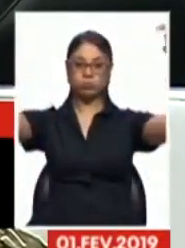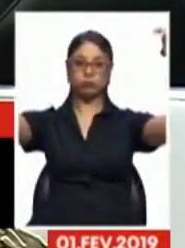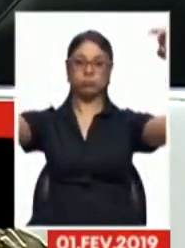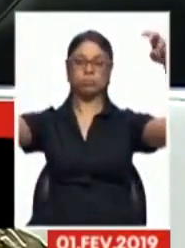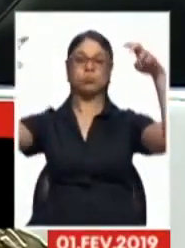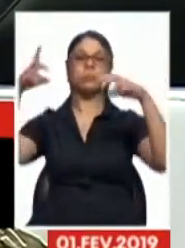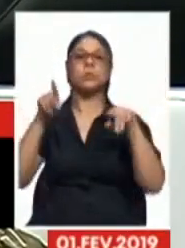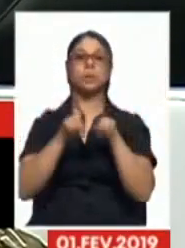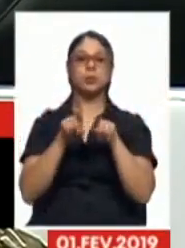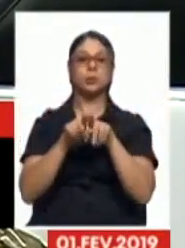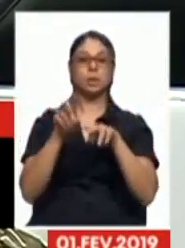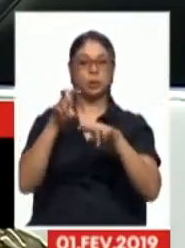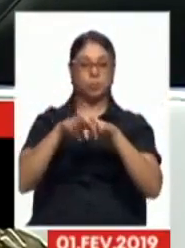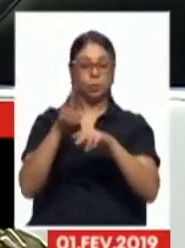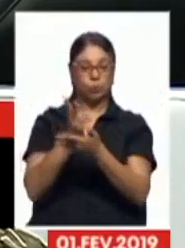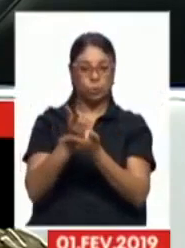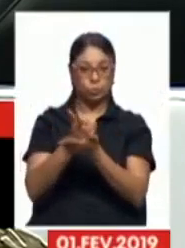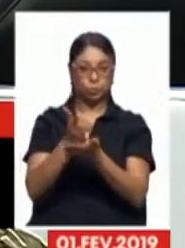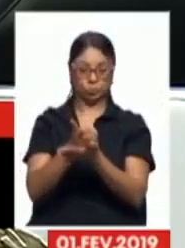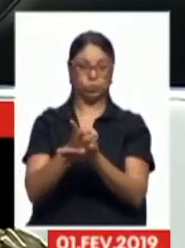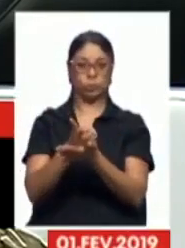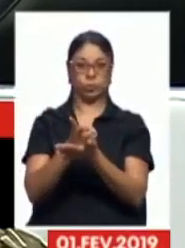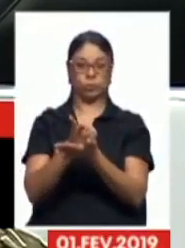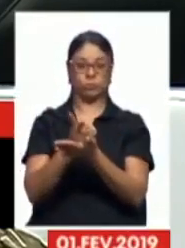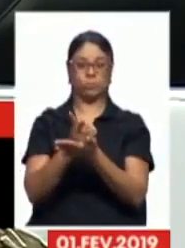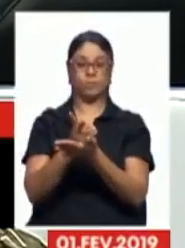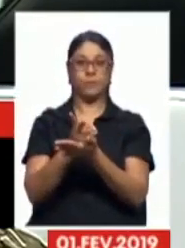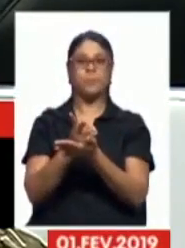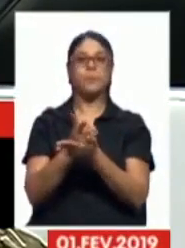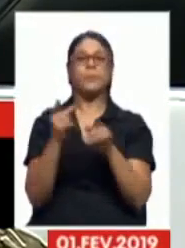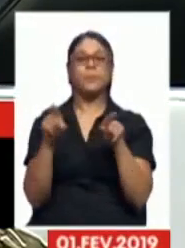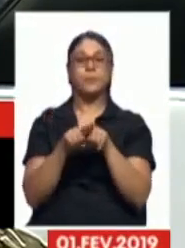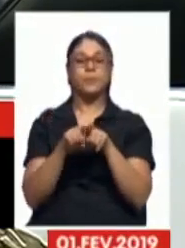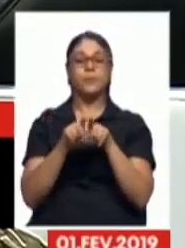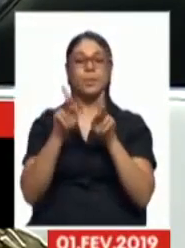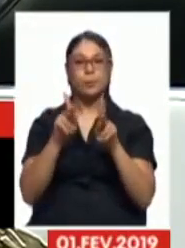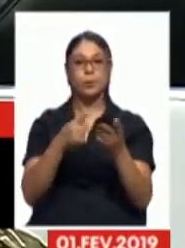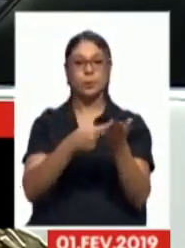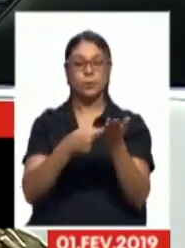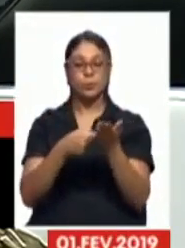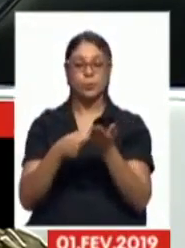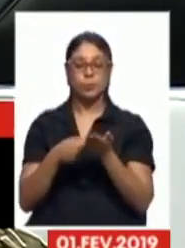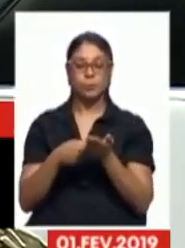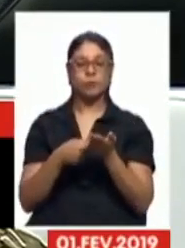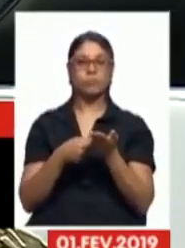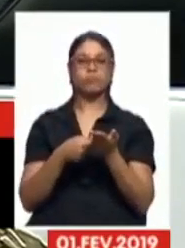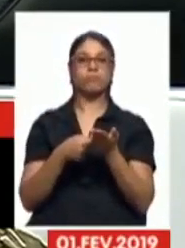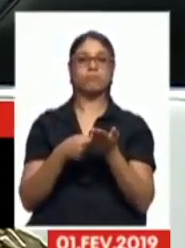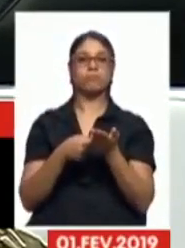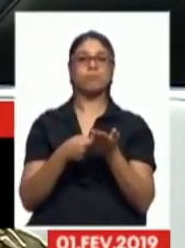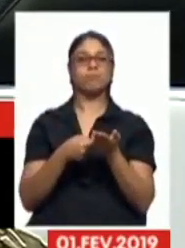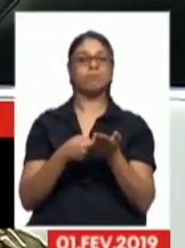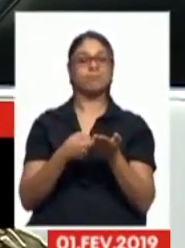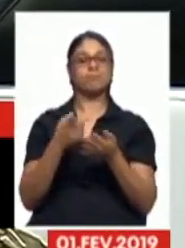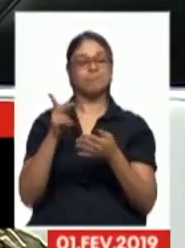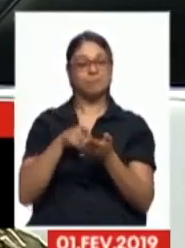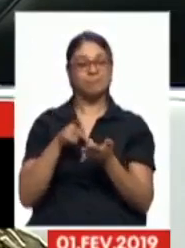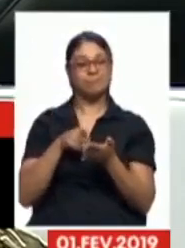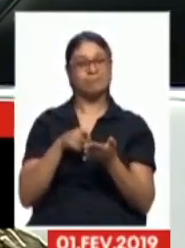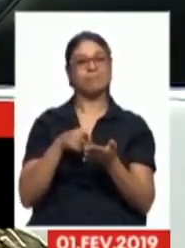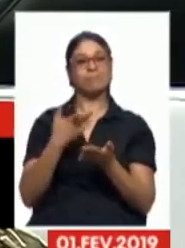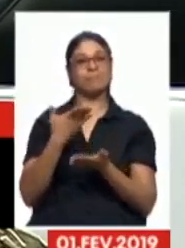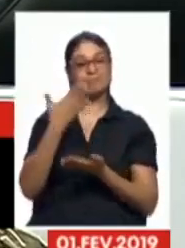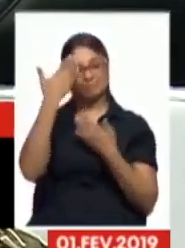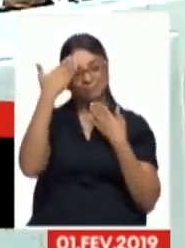eleição da mesa. Manifestamos às autoridades e aos convidados presentes os nossos sinceros